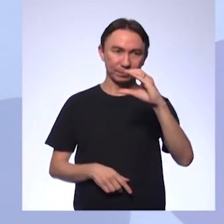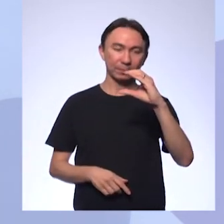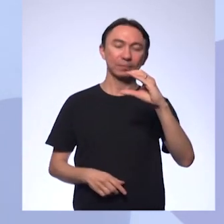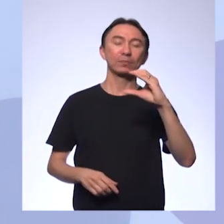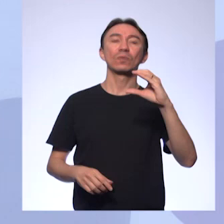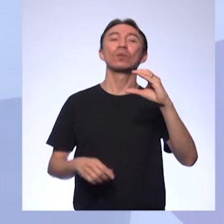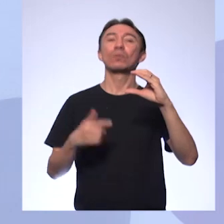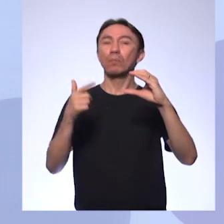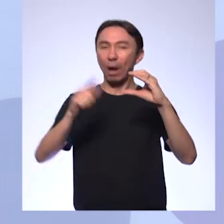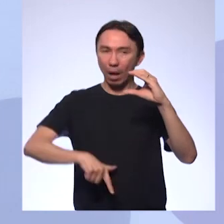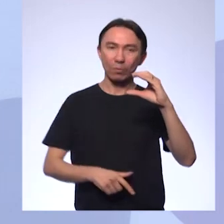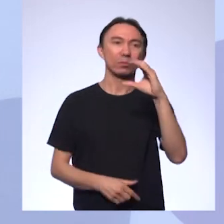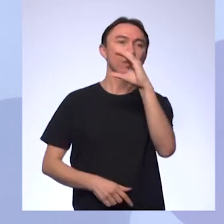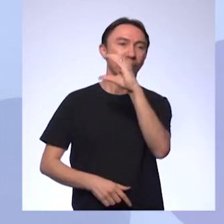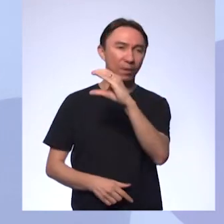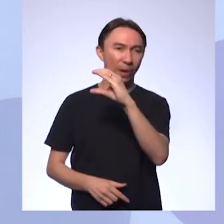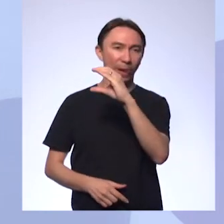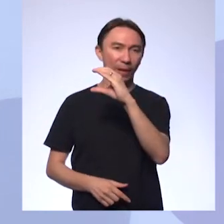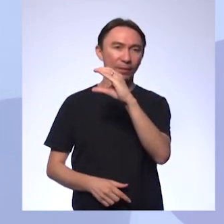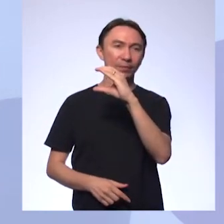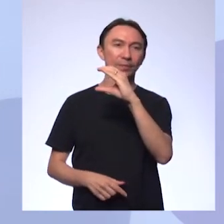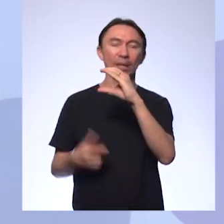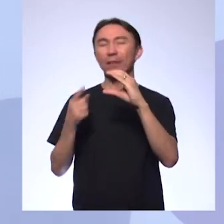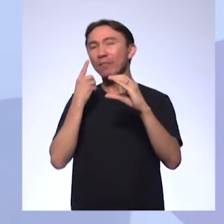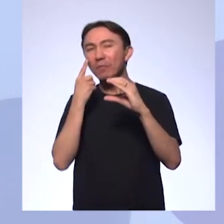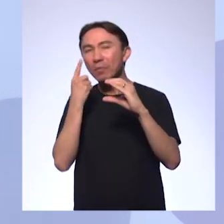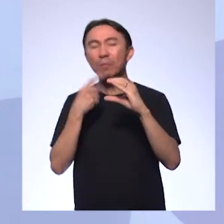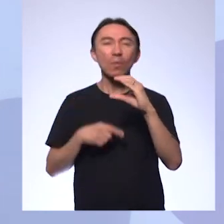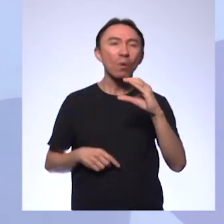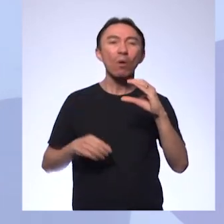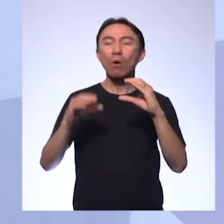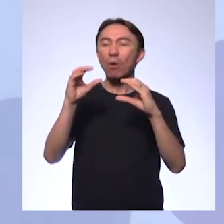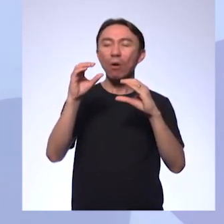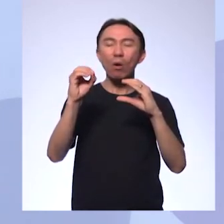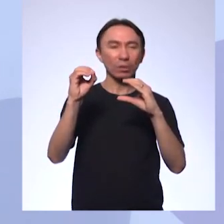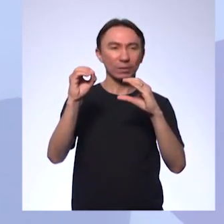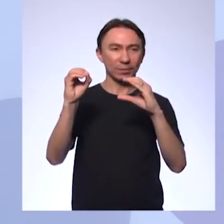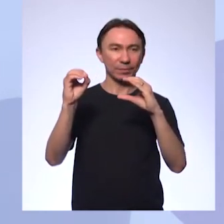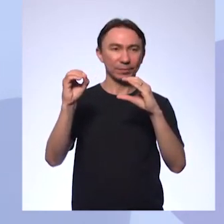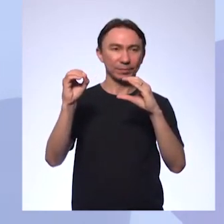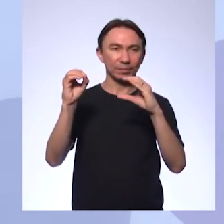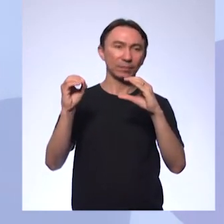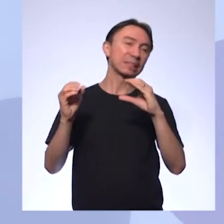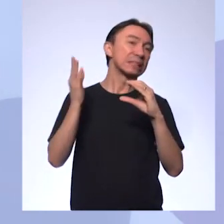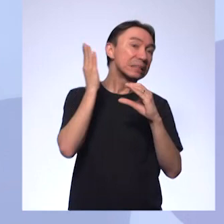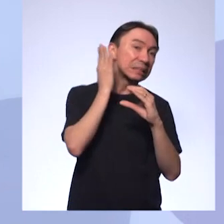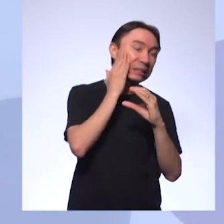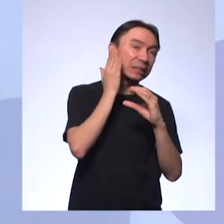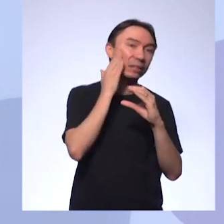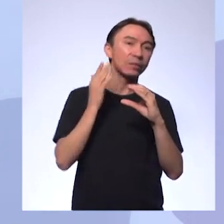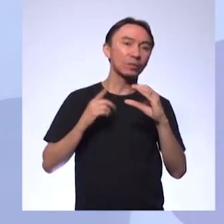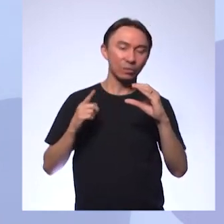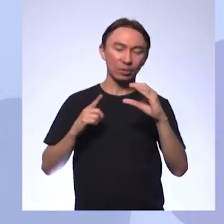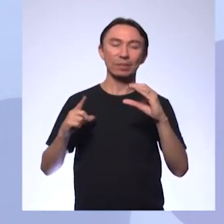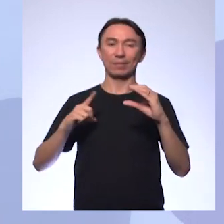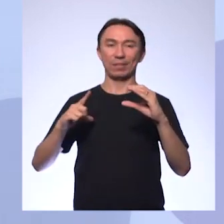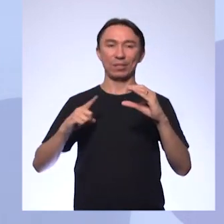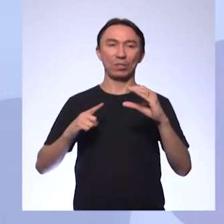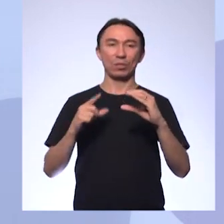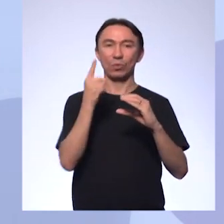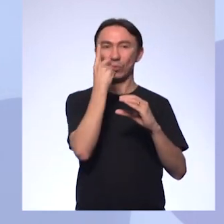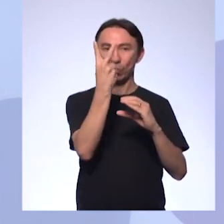colocar um outro carbono aqui, e se eu colocar aqui um oxigênio, né? Eu sei que o oxigênio ele faz 2